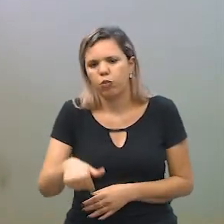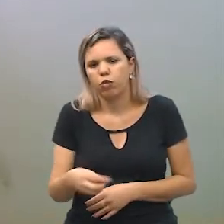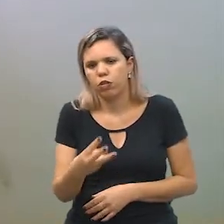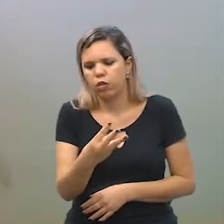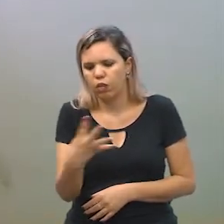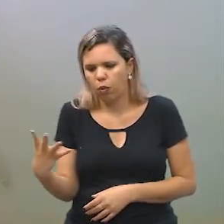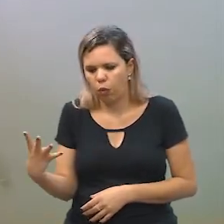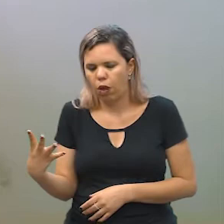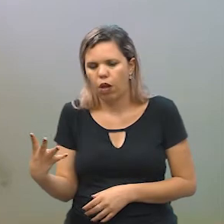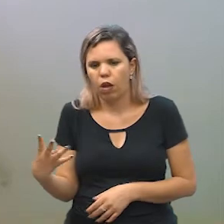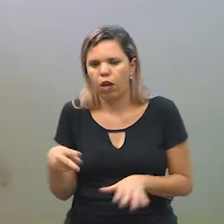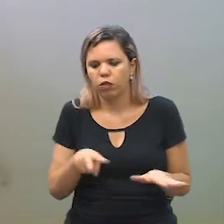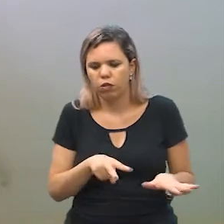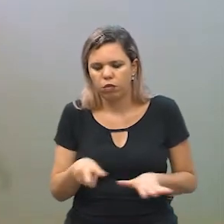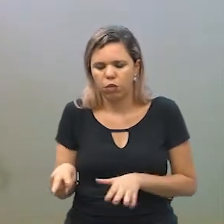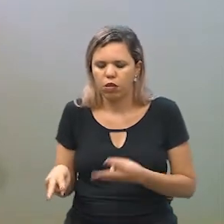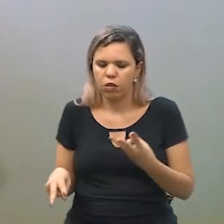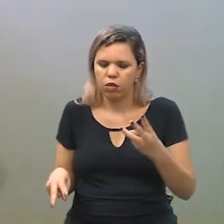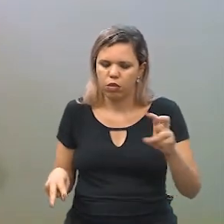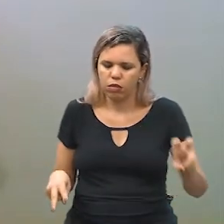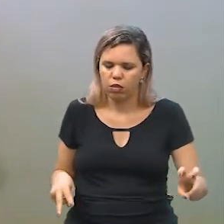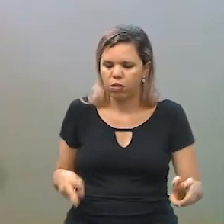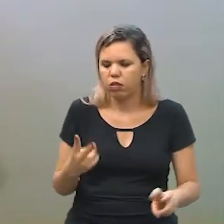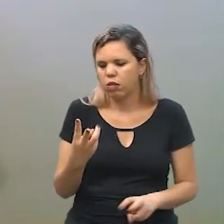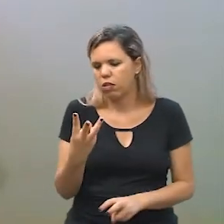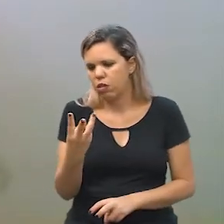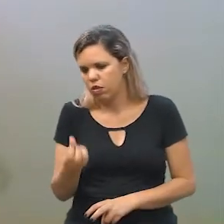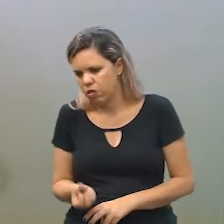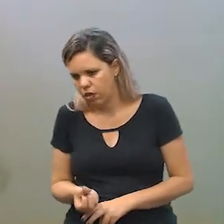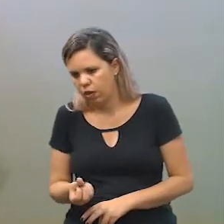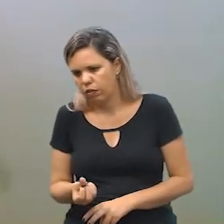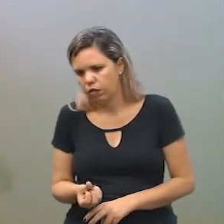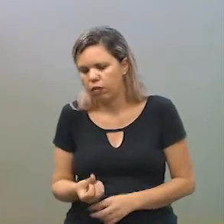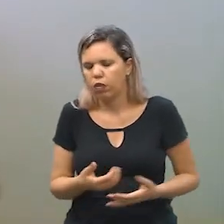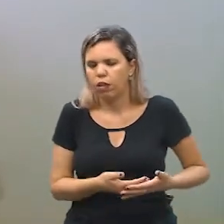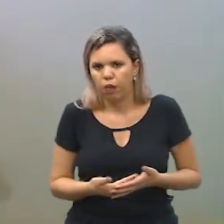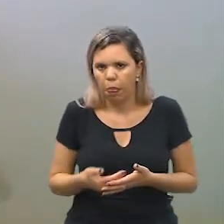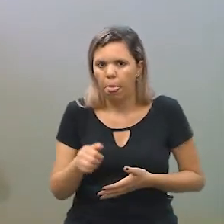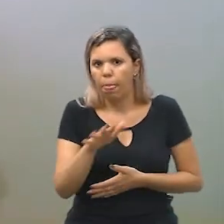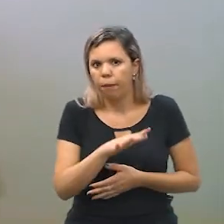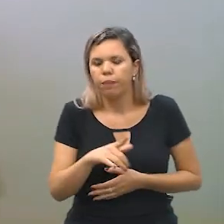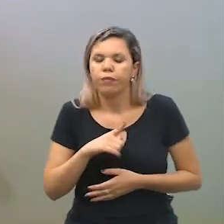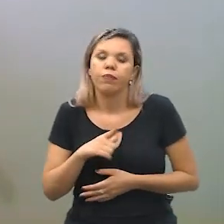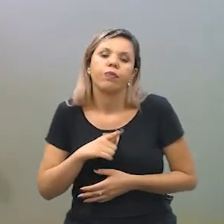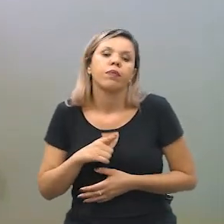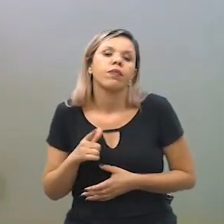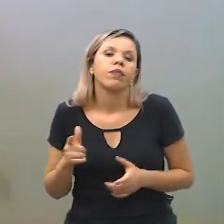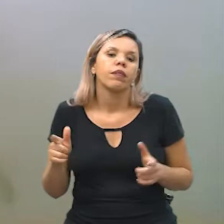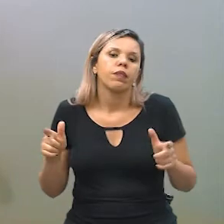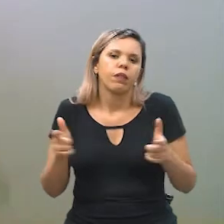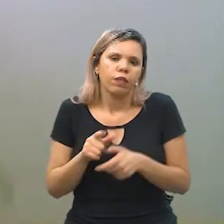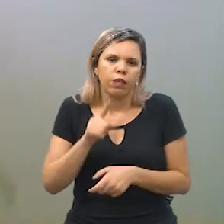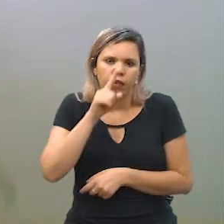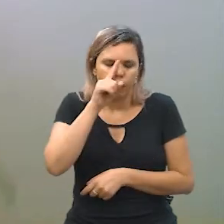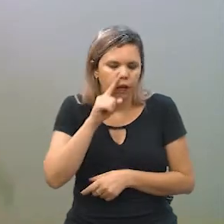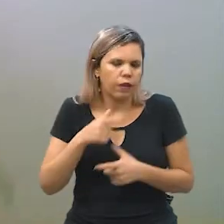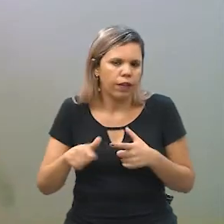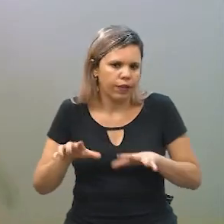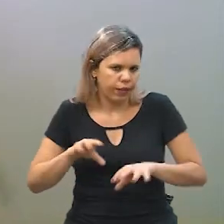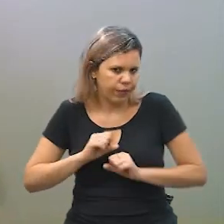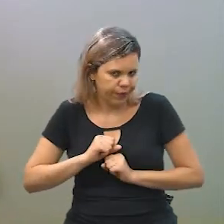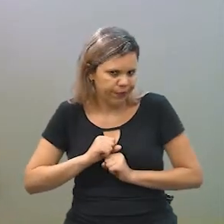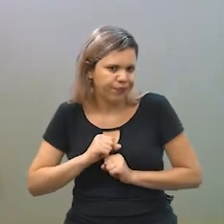34 semanas, 35, 36, né? Então, são bebês que têm menos risco de ter alguma